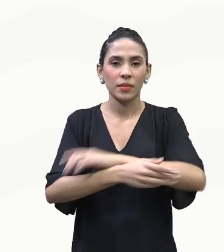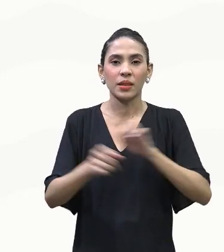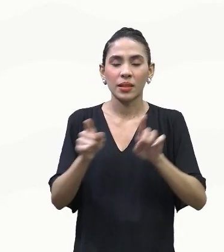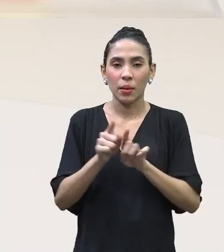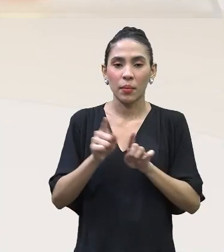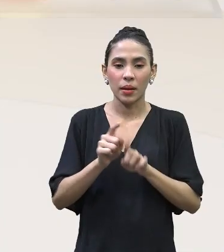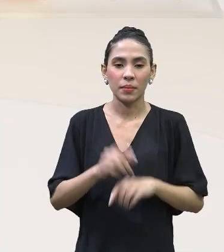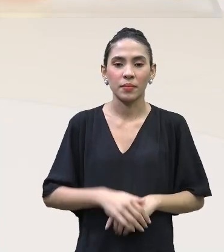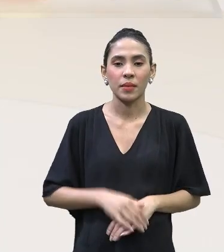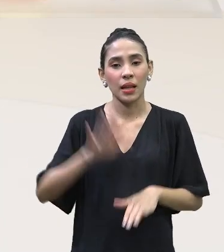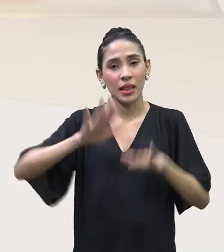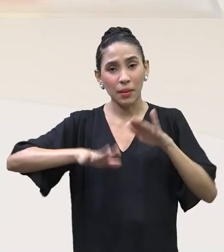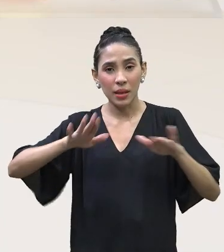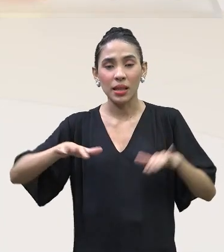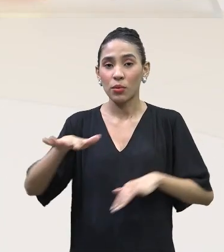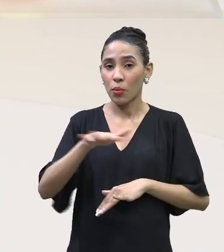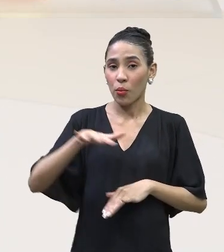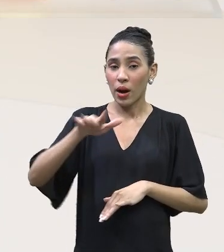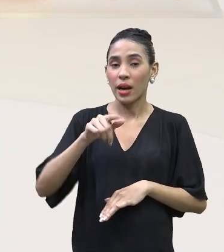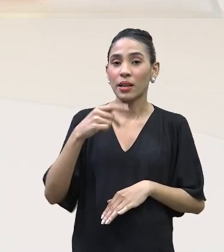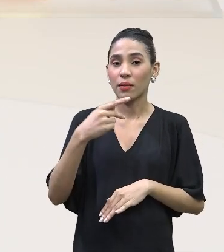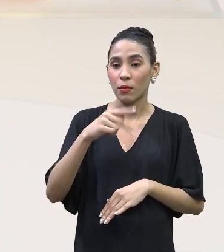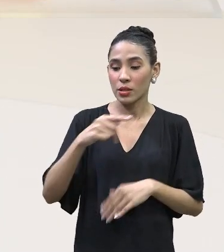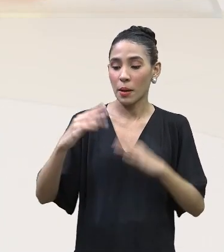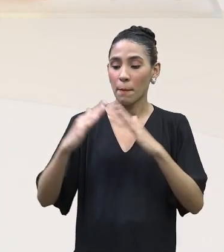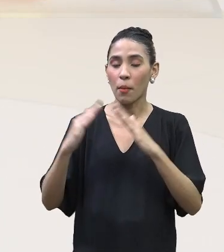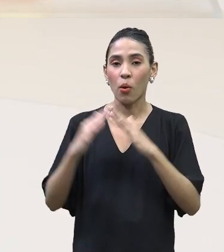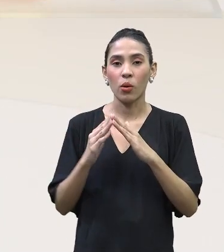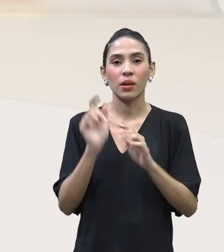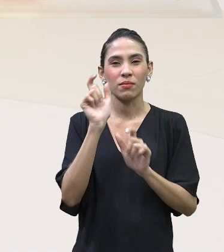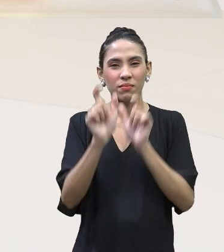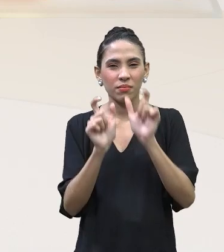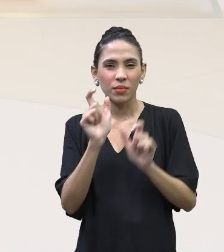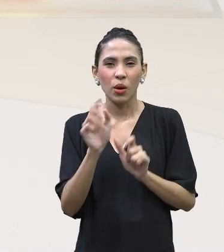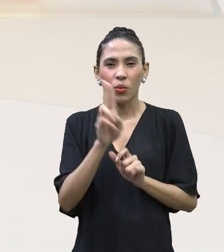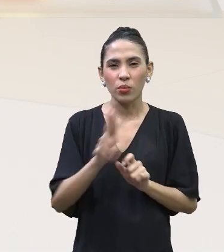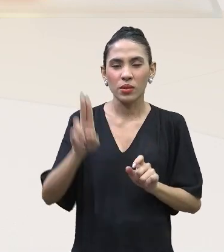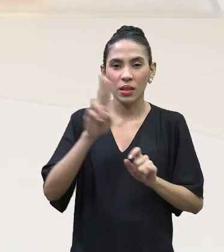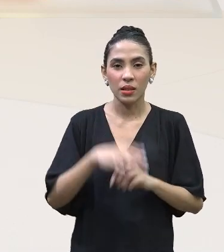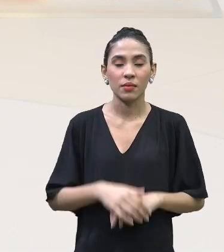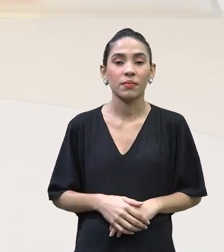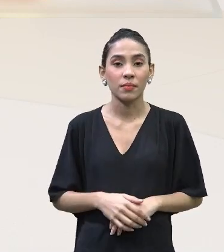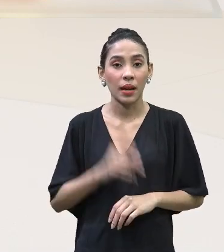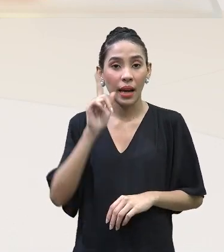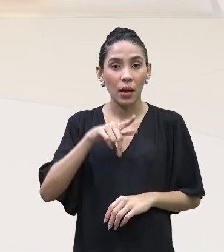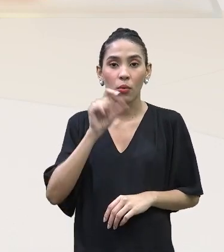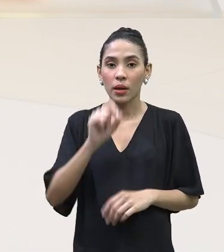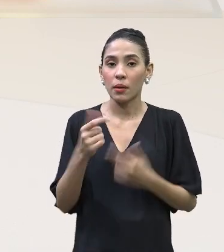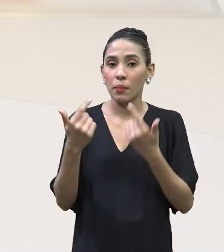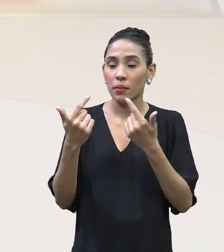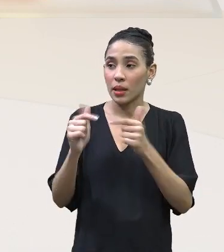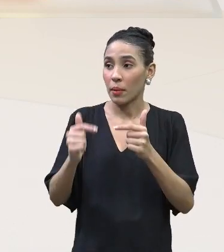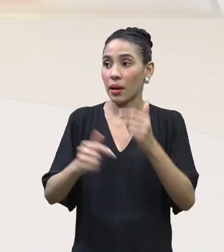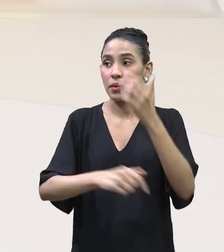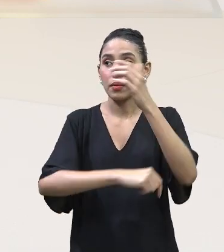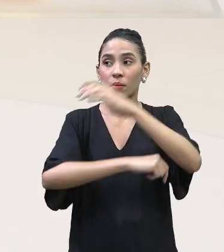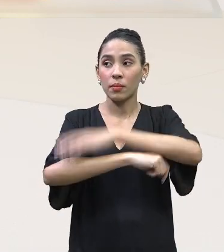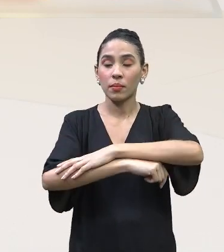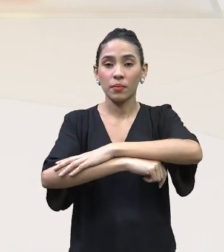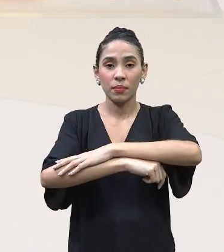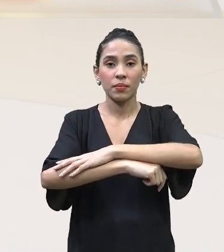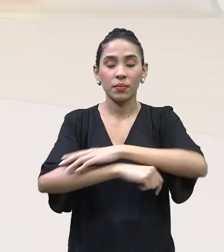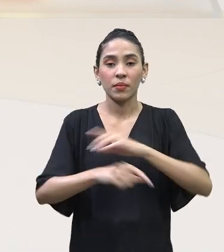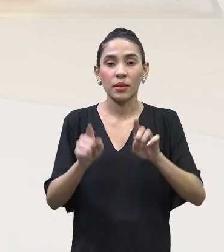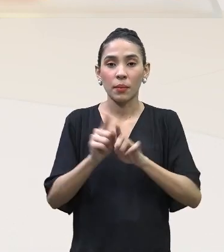mutirão, dependendo da área que você mora, essa nomenclatura é utilizada, ela é feita ali de forma manual e, obviamente, não tem um